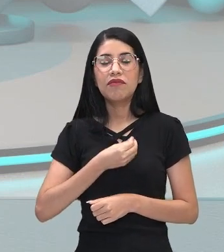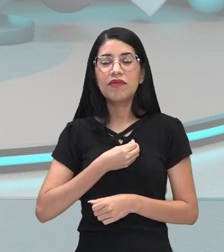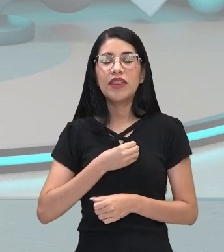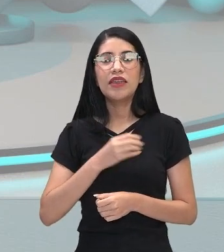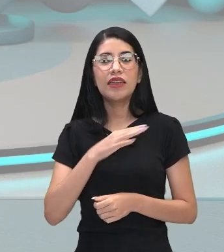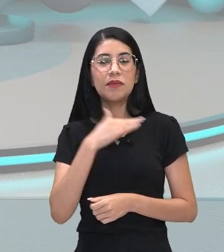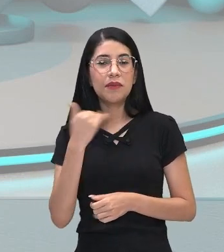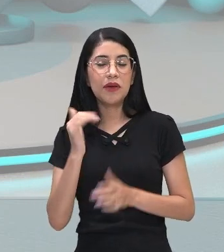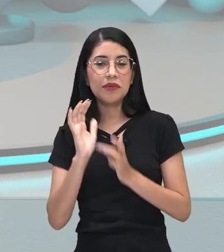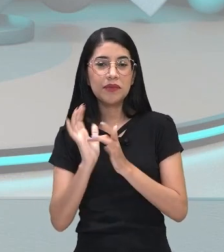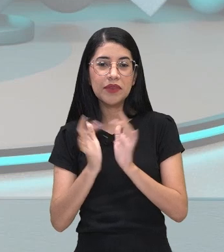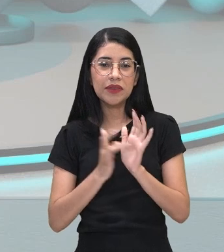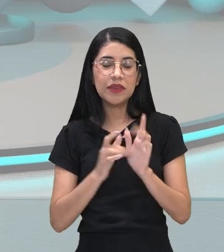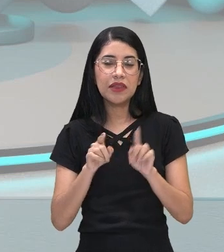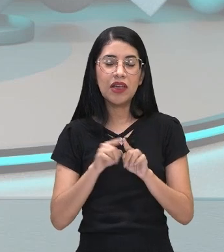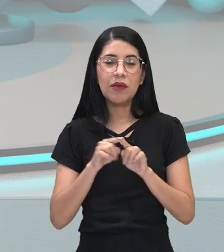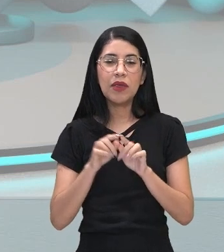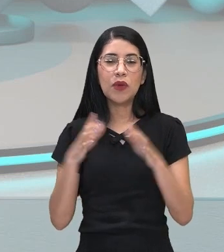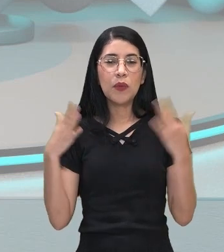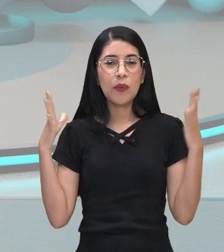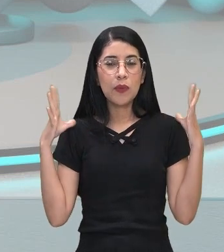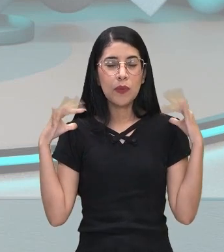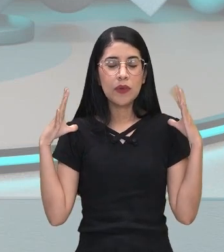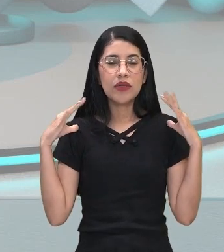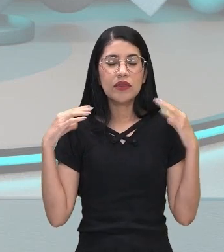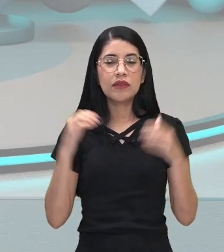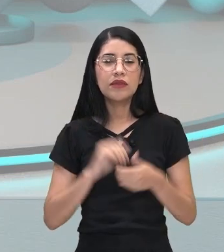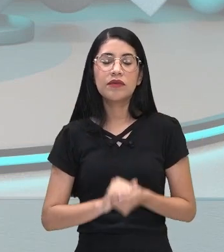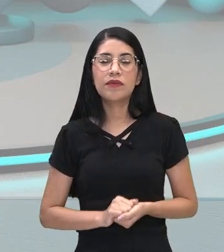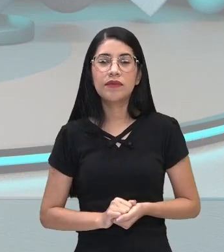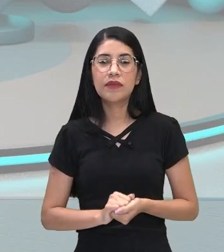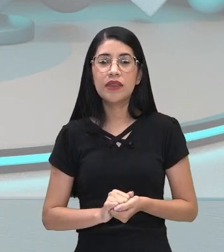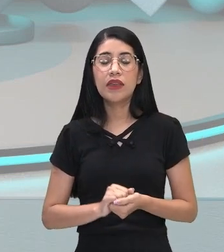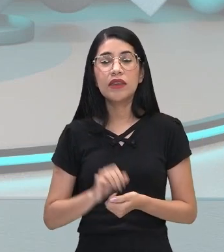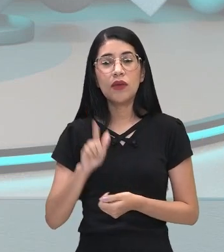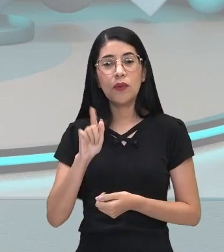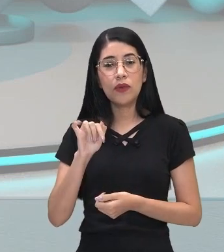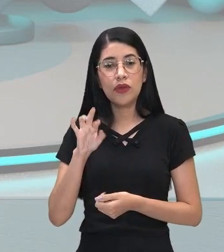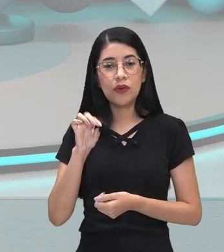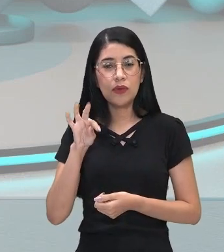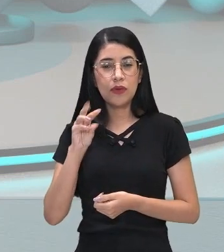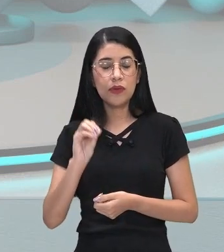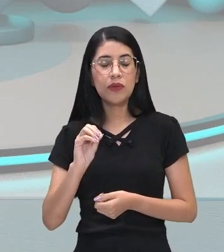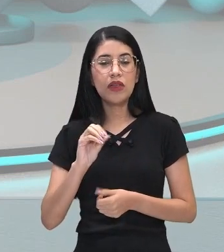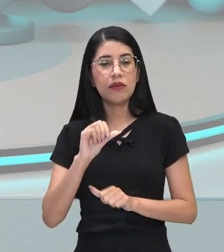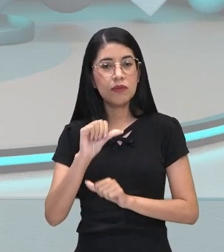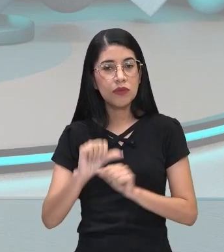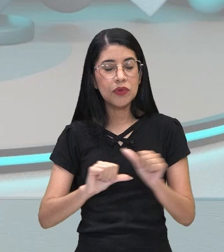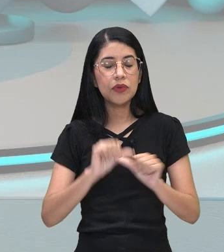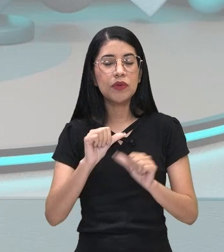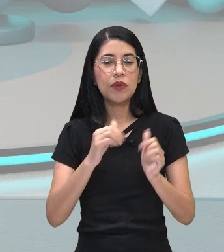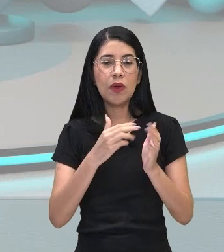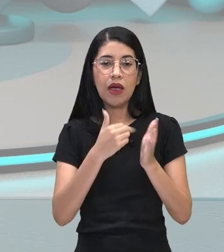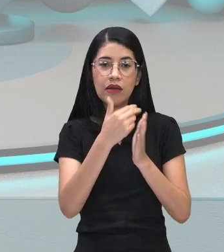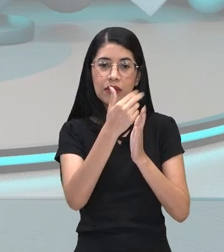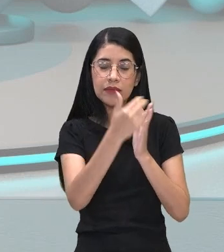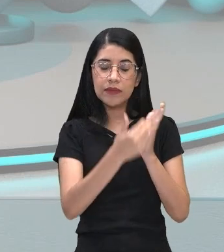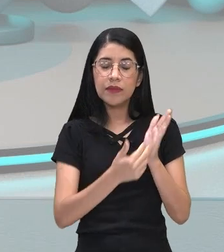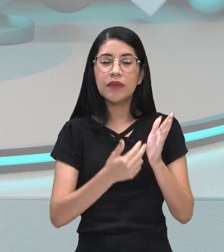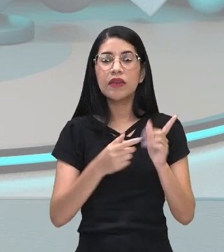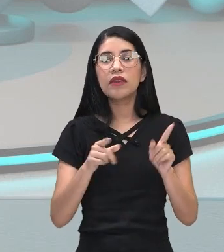os apóstolos e os anjos do céu. Então, o Giotto fez uma revolução da pintura e a partir